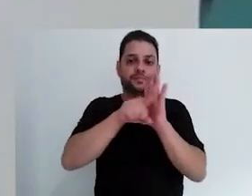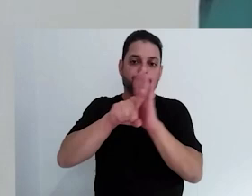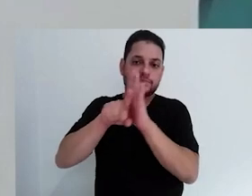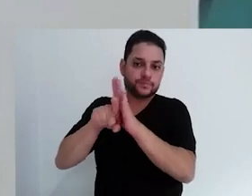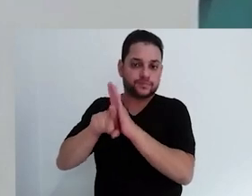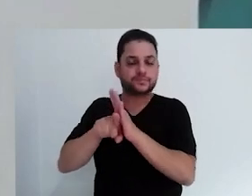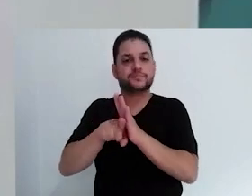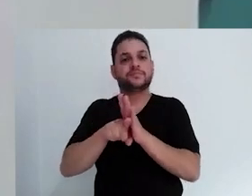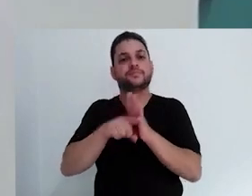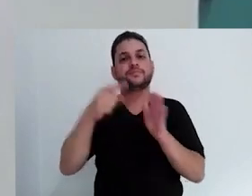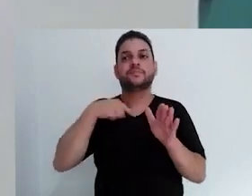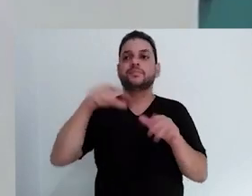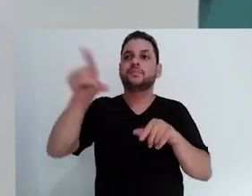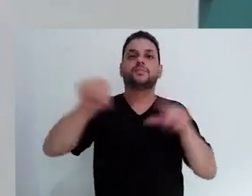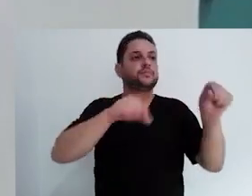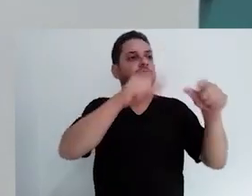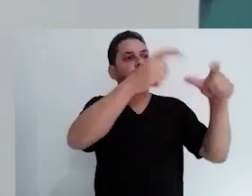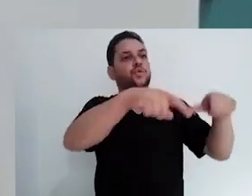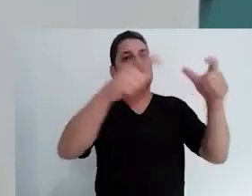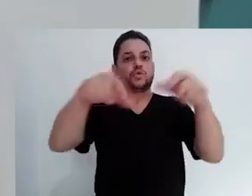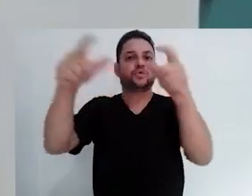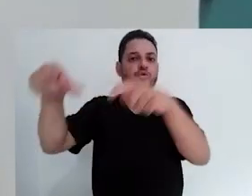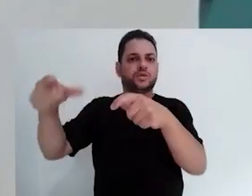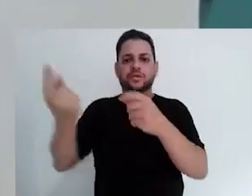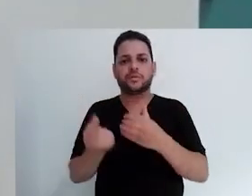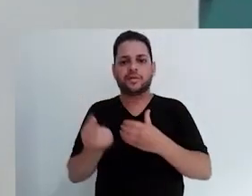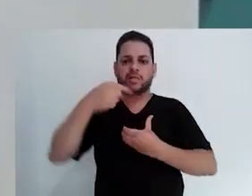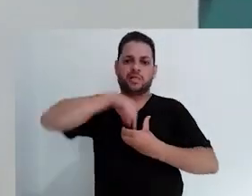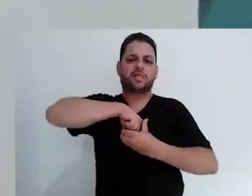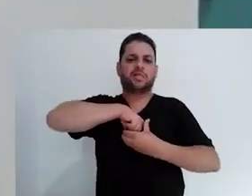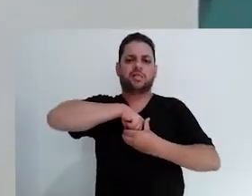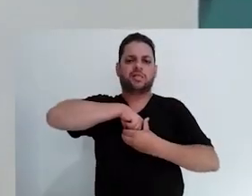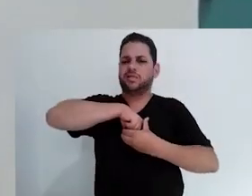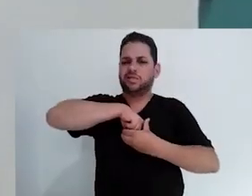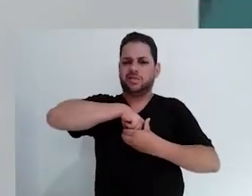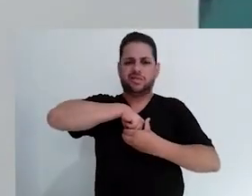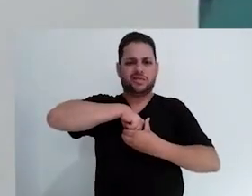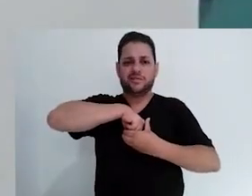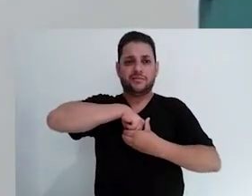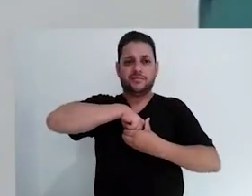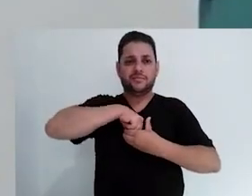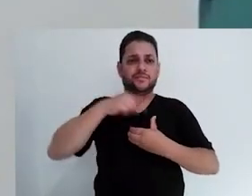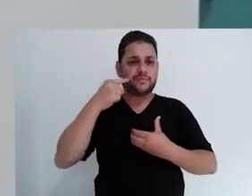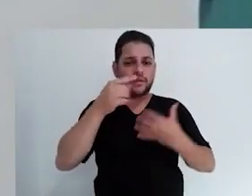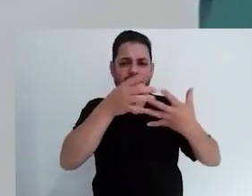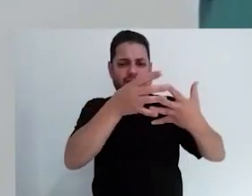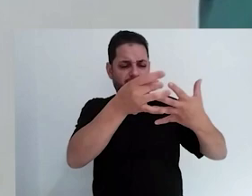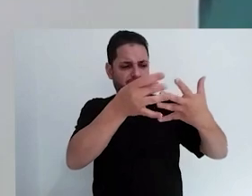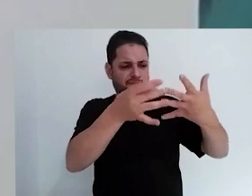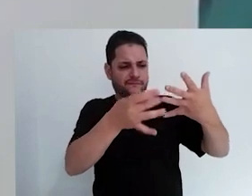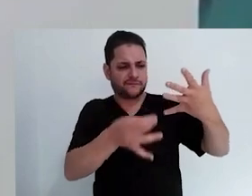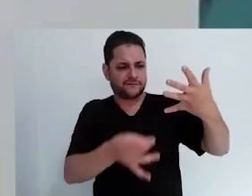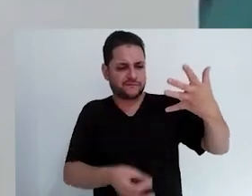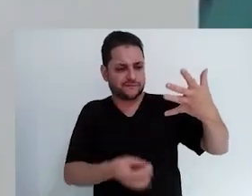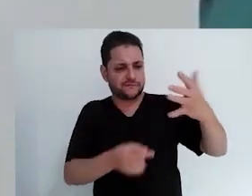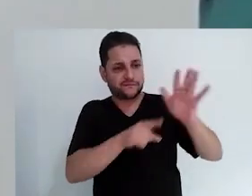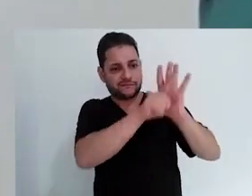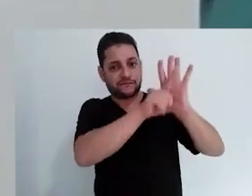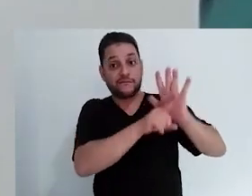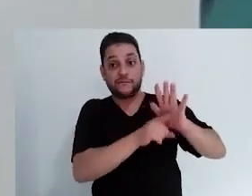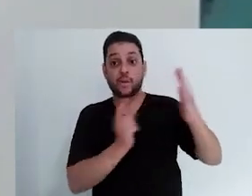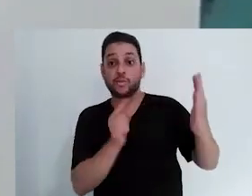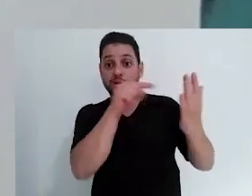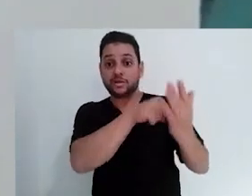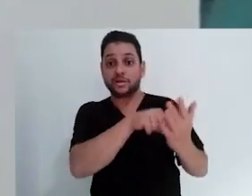ser atendidas, ela também não é subjetiva. Ela atende a critérios muito objetivos e um cálculo